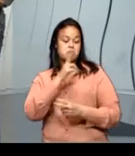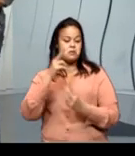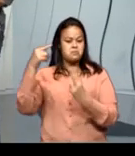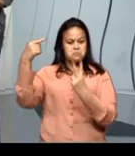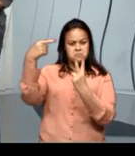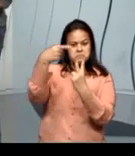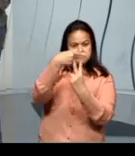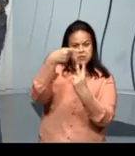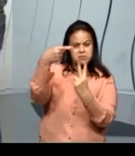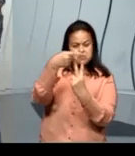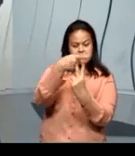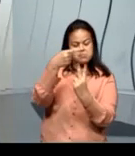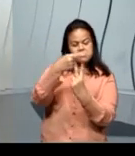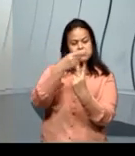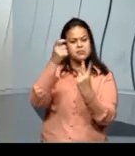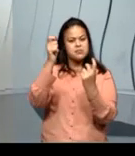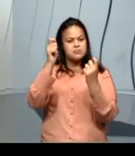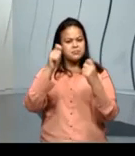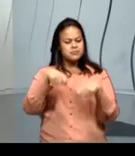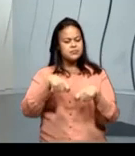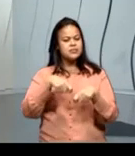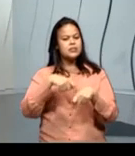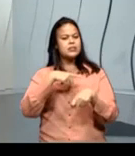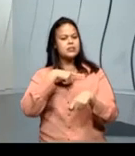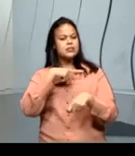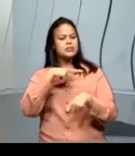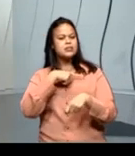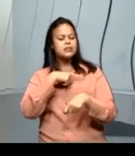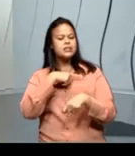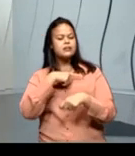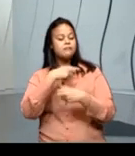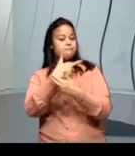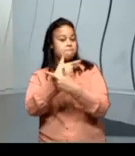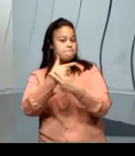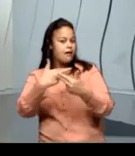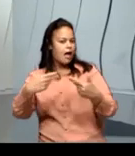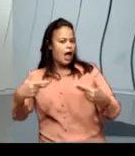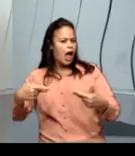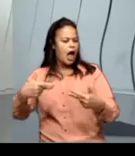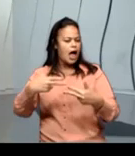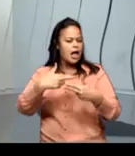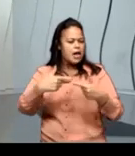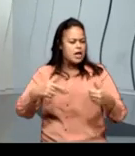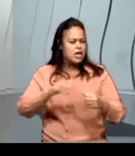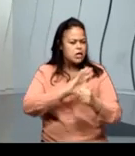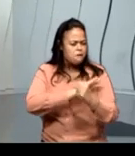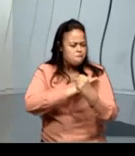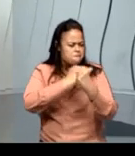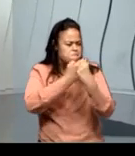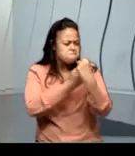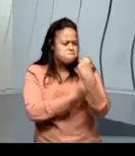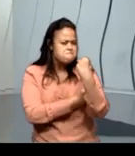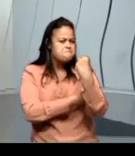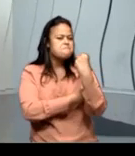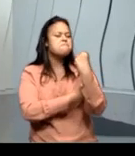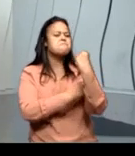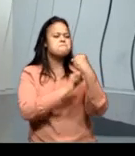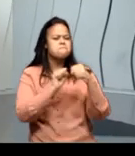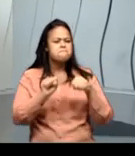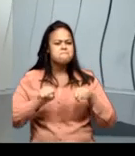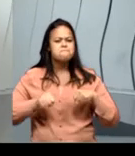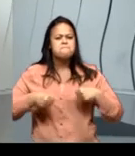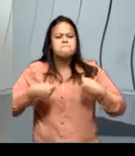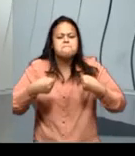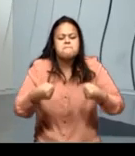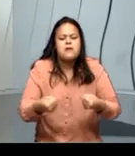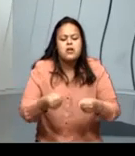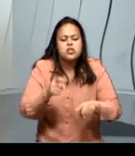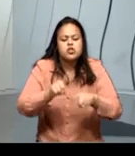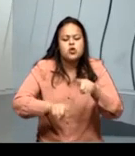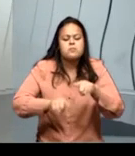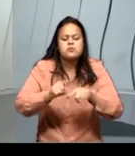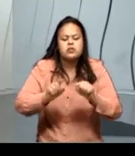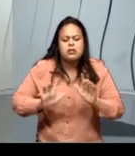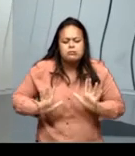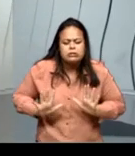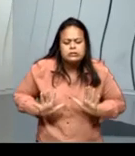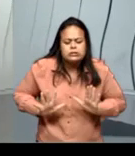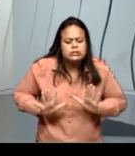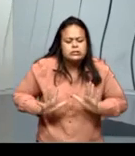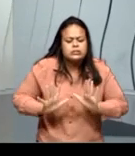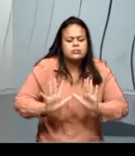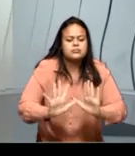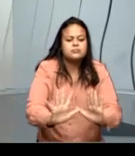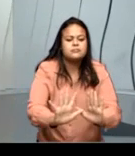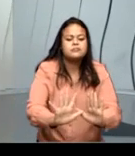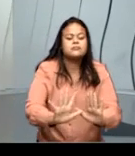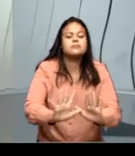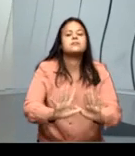é necessária quando existem várias forças atuando, por exemplo, em um mesmo objeto. E aí você precisa nada